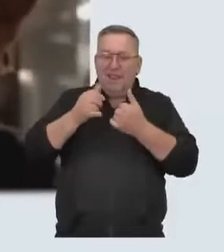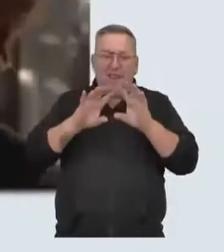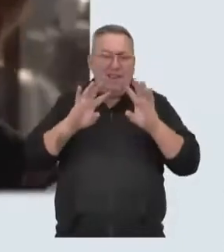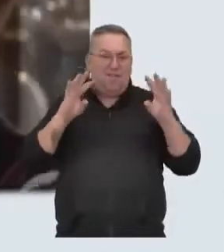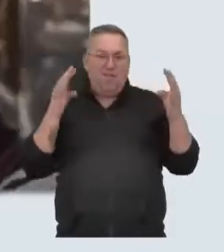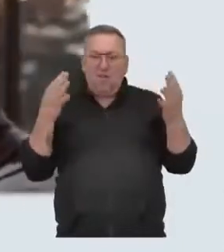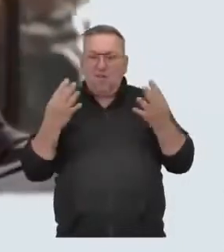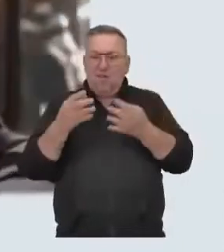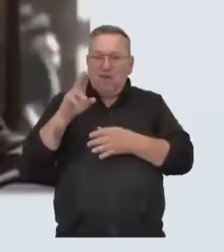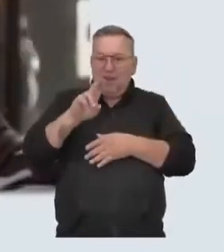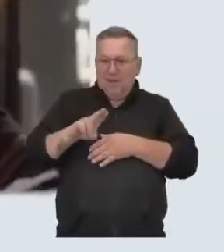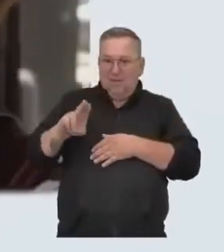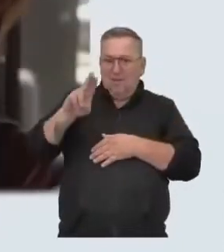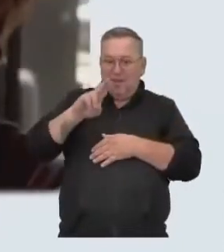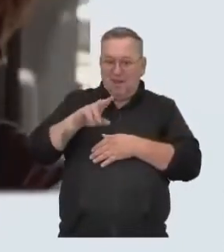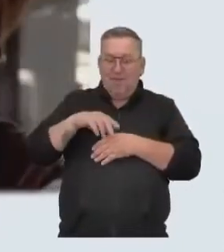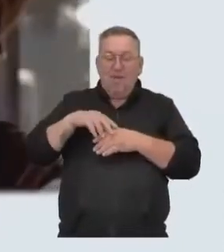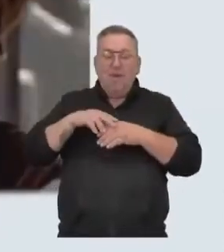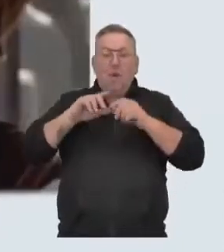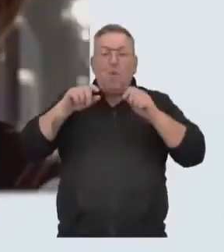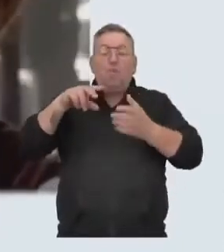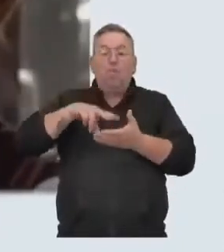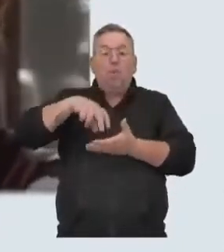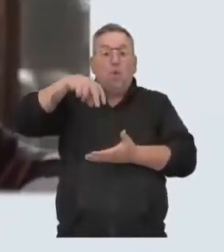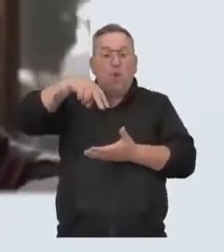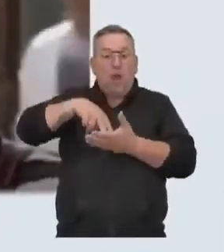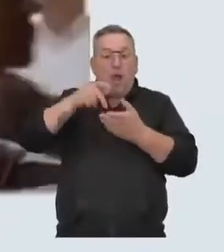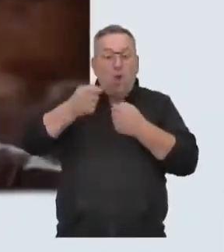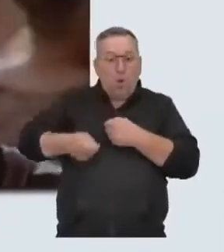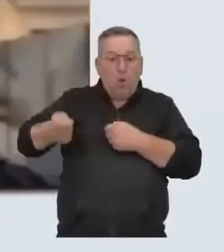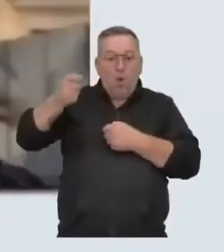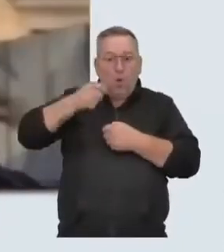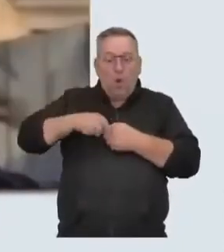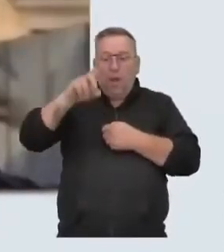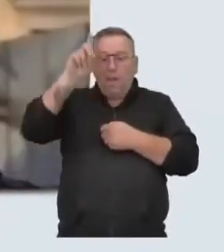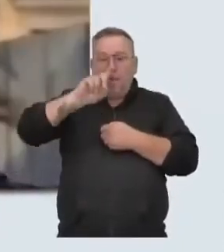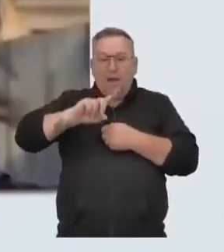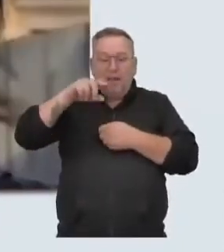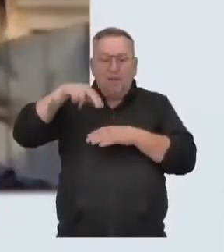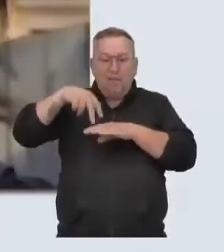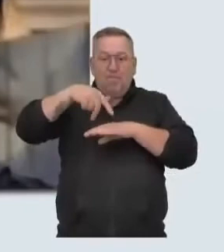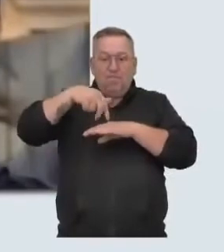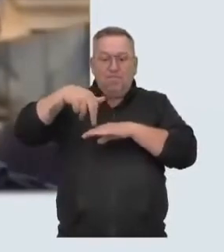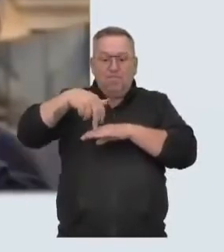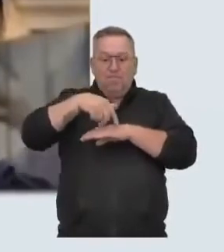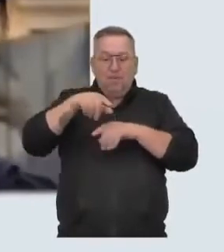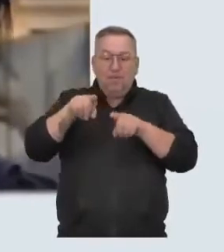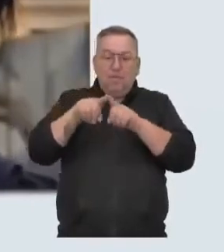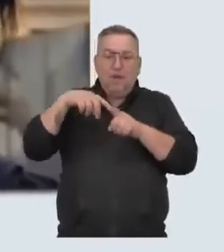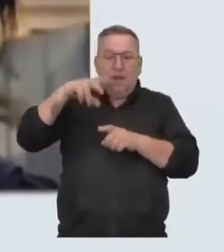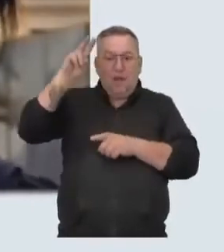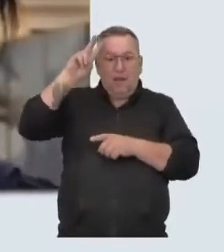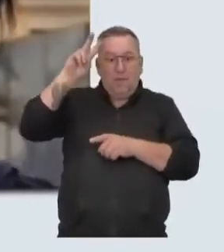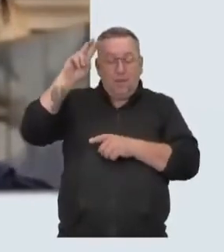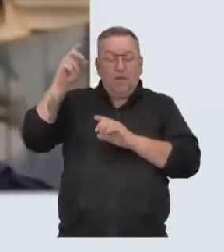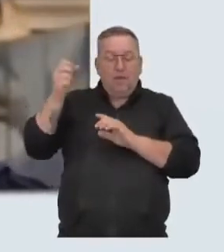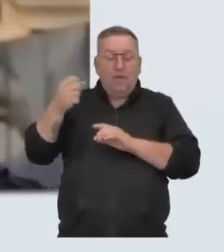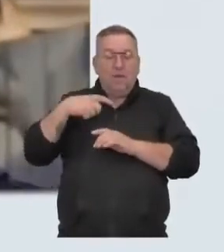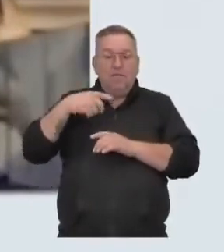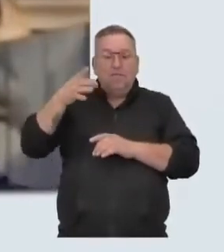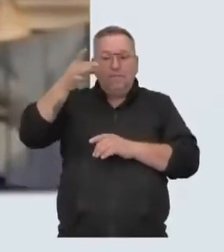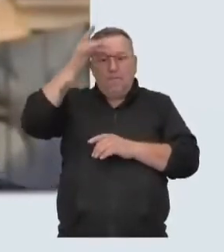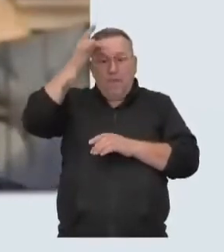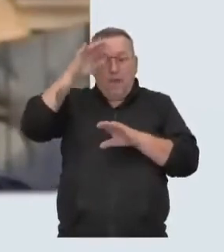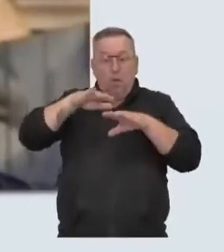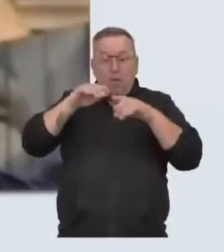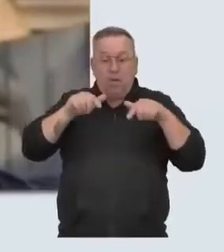usava naquela época, de pular corda, de pular amarelinha. Uma lembrança que me marcou foi quando eu me